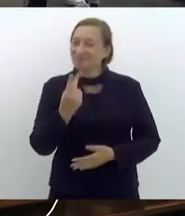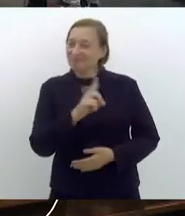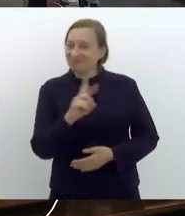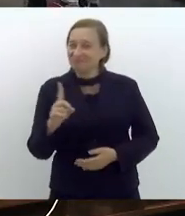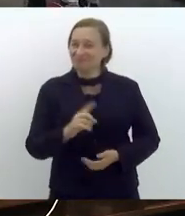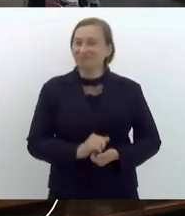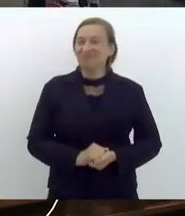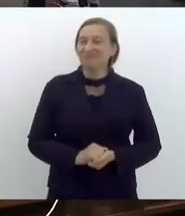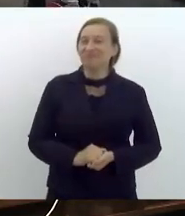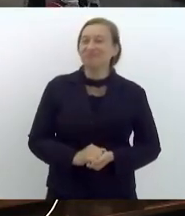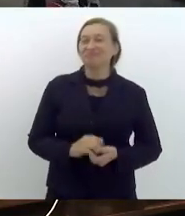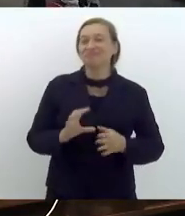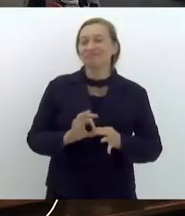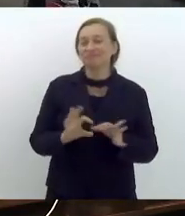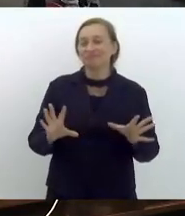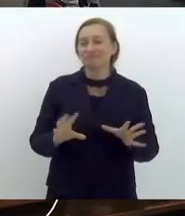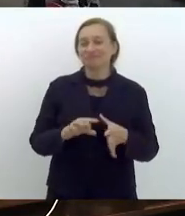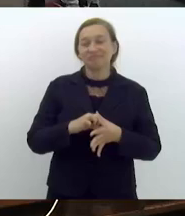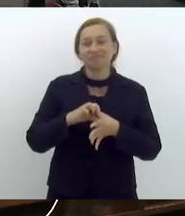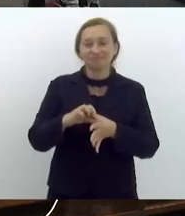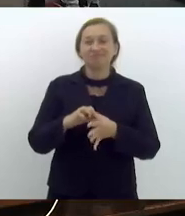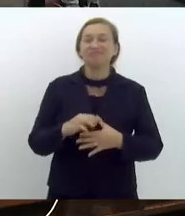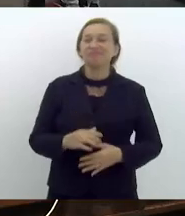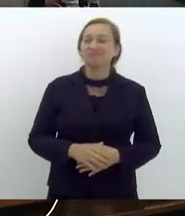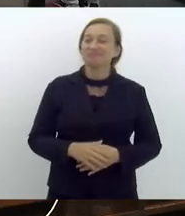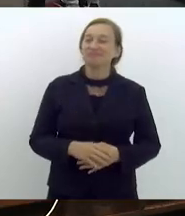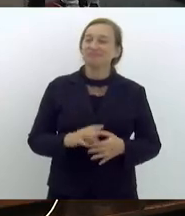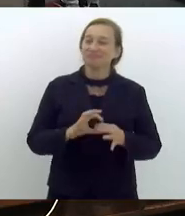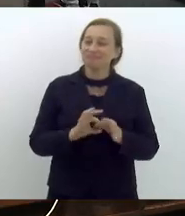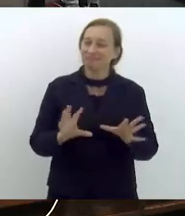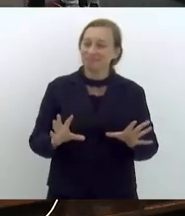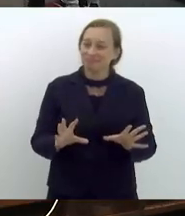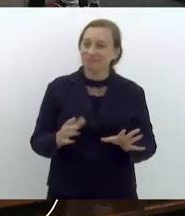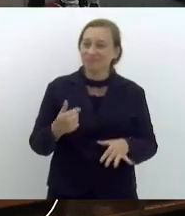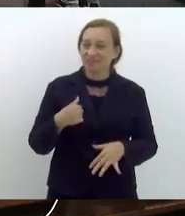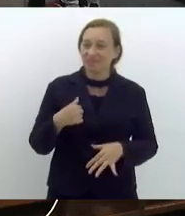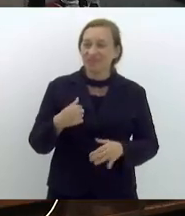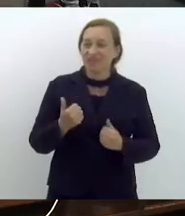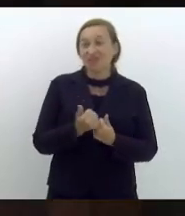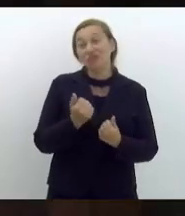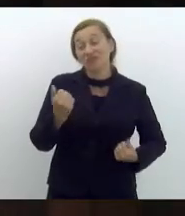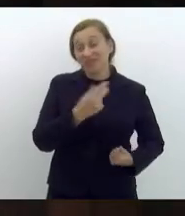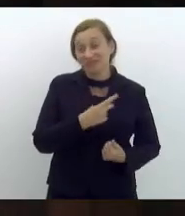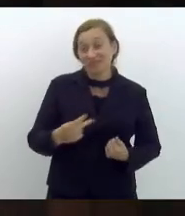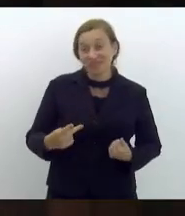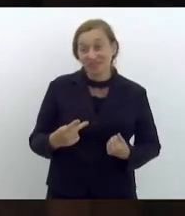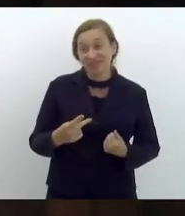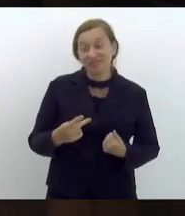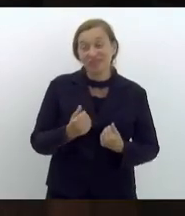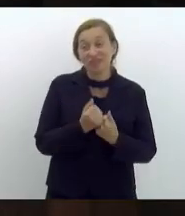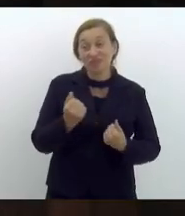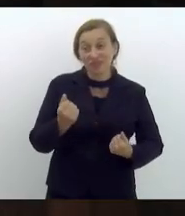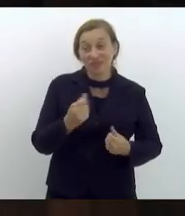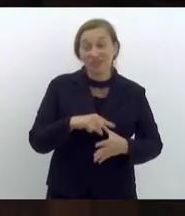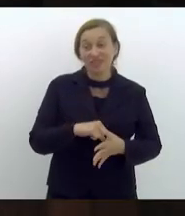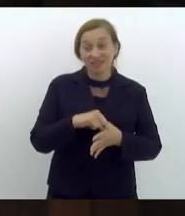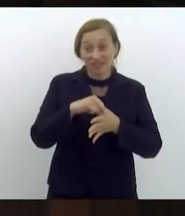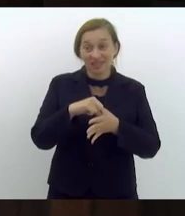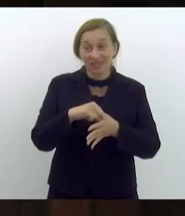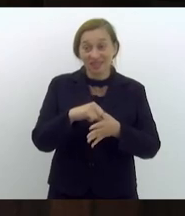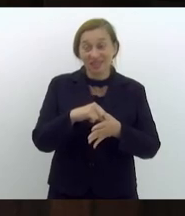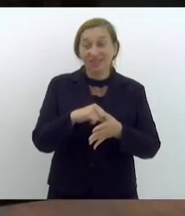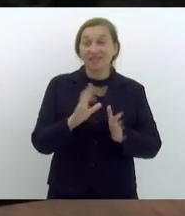que eu só tô abrindo agora para o líder da bancada Deixa eu fazer eu soubesse caminhar pelo mercado